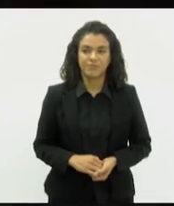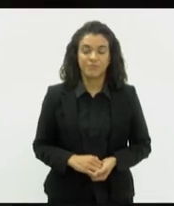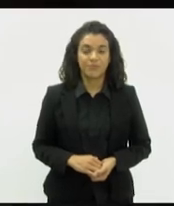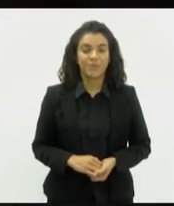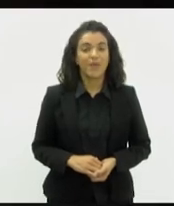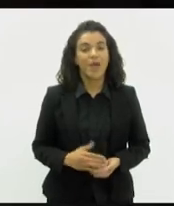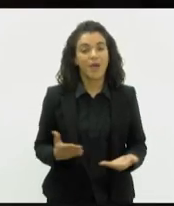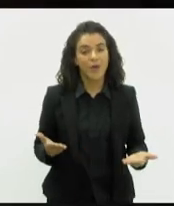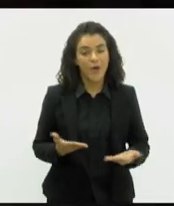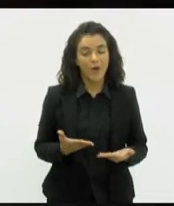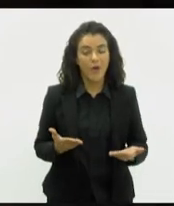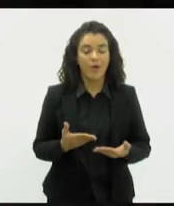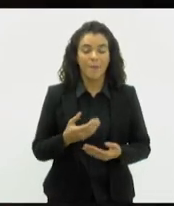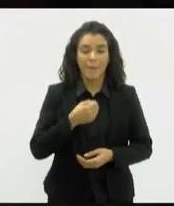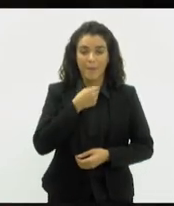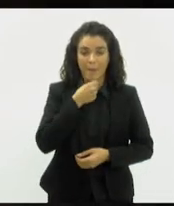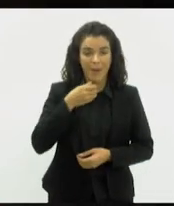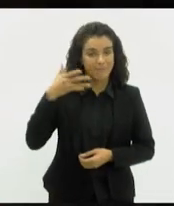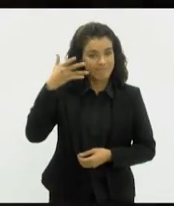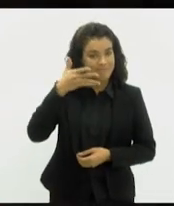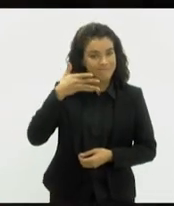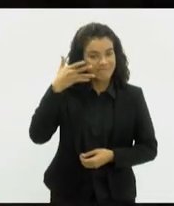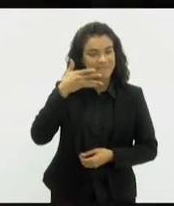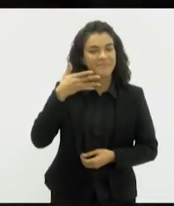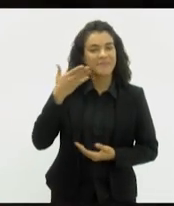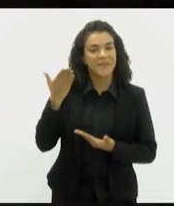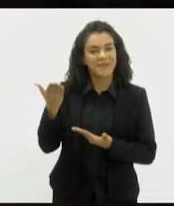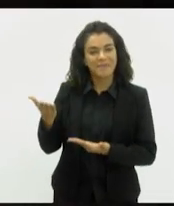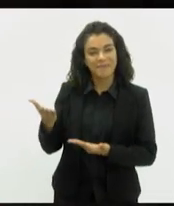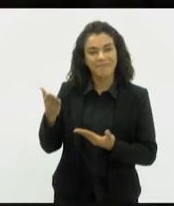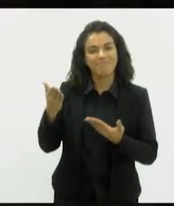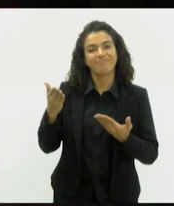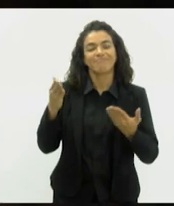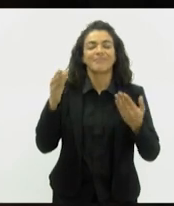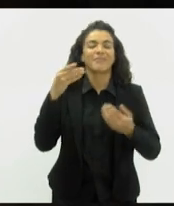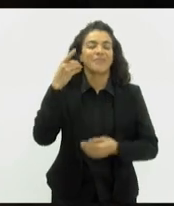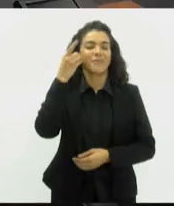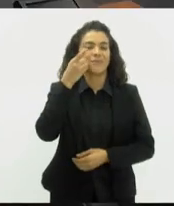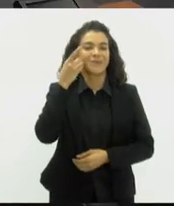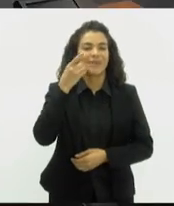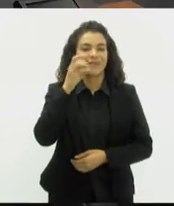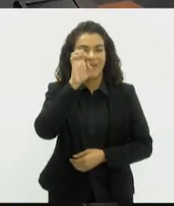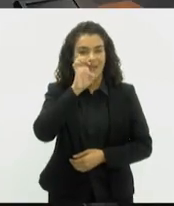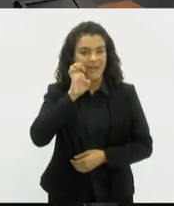Próxima oradora inscrita é a nobre deputada Élica Takimoto.